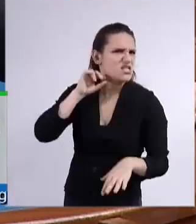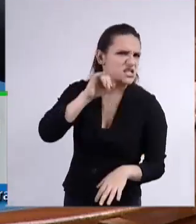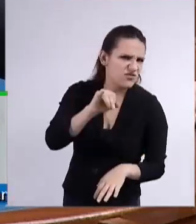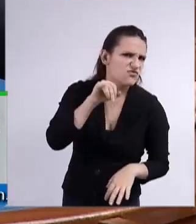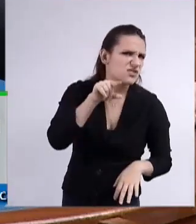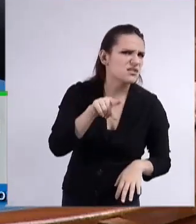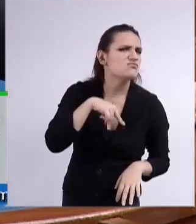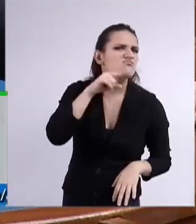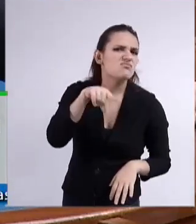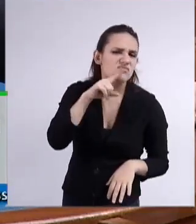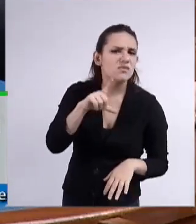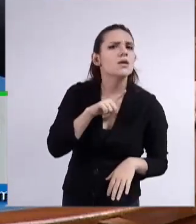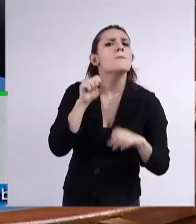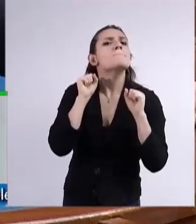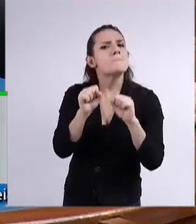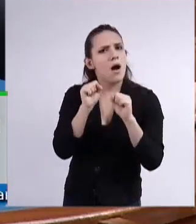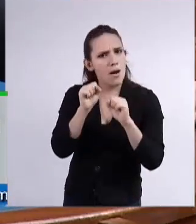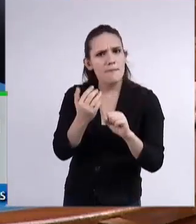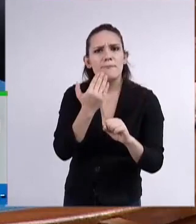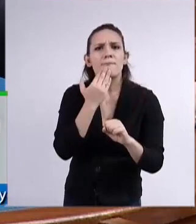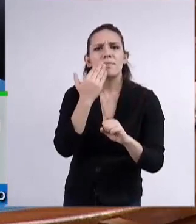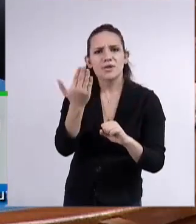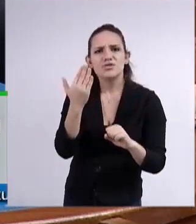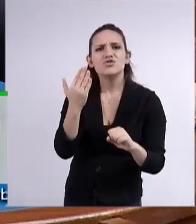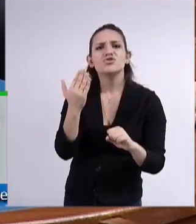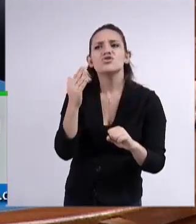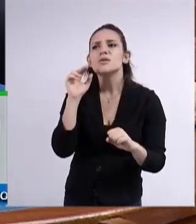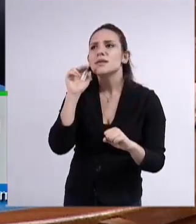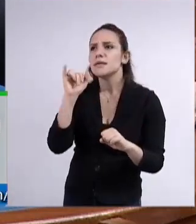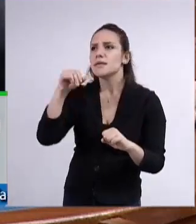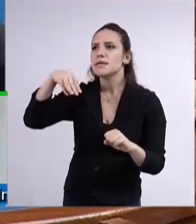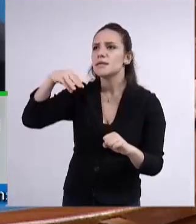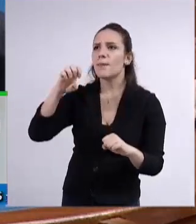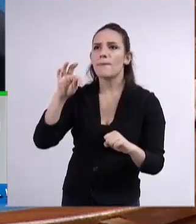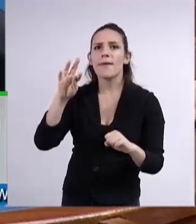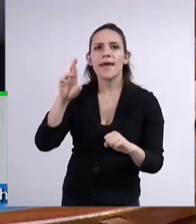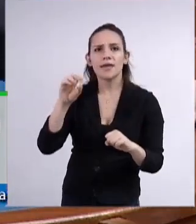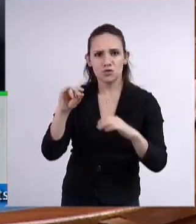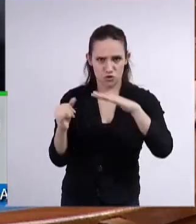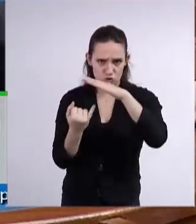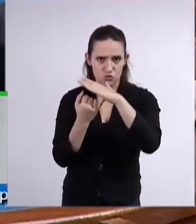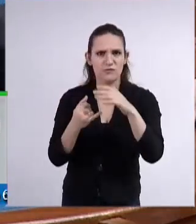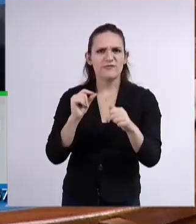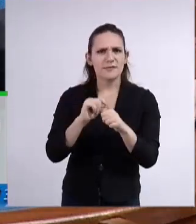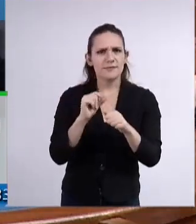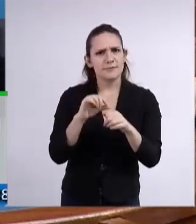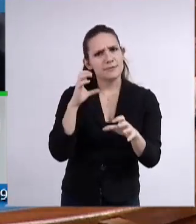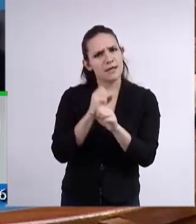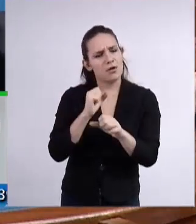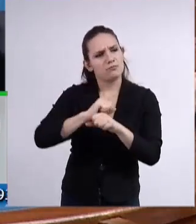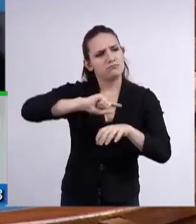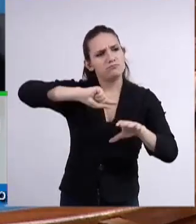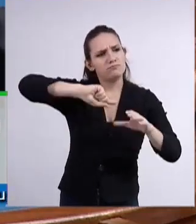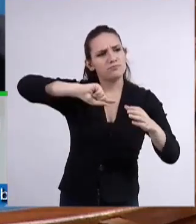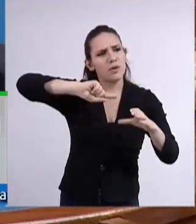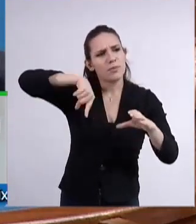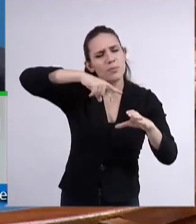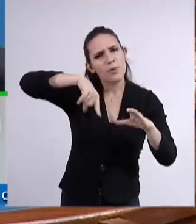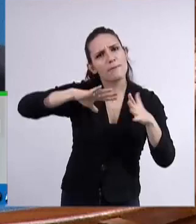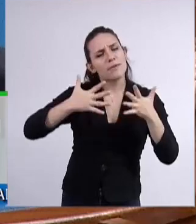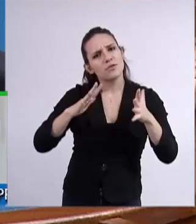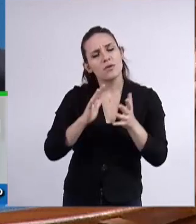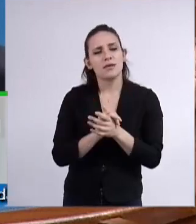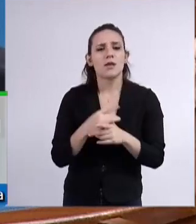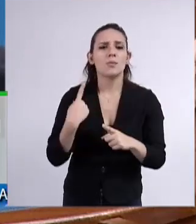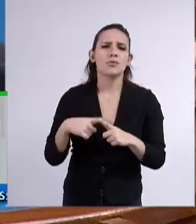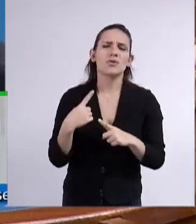aferição do seu relógio pelo Inmetro, não é? Se o custo para a grande maioria dos consumidores é